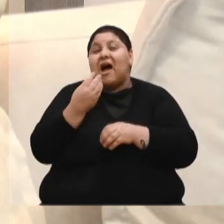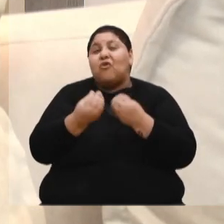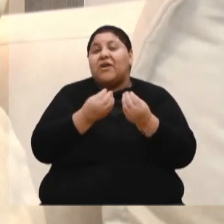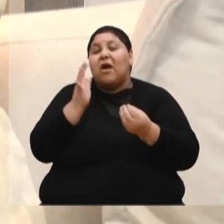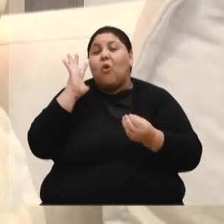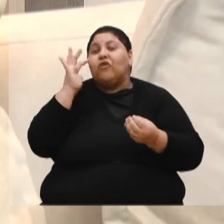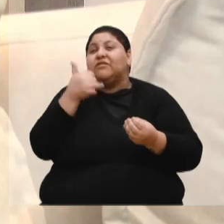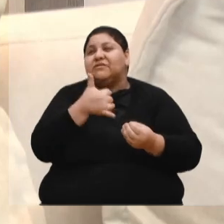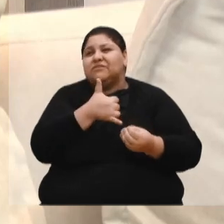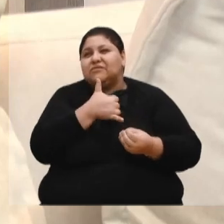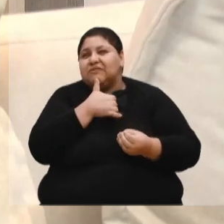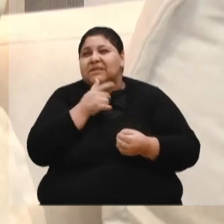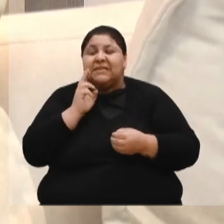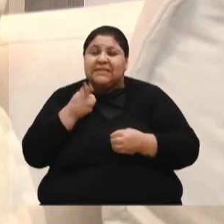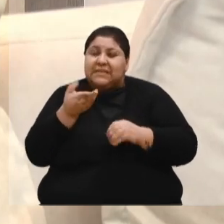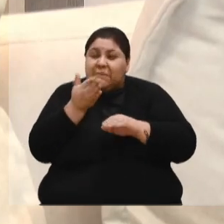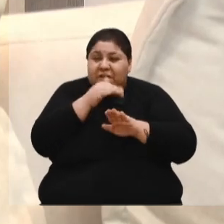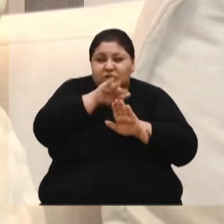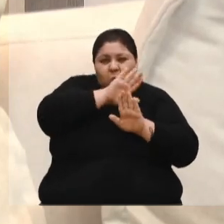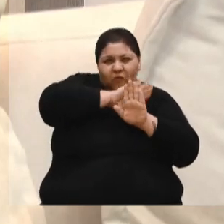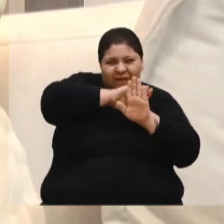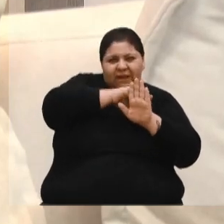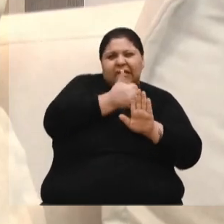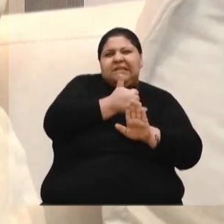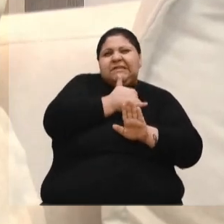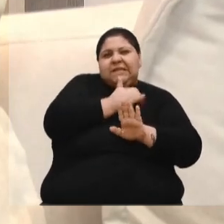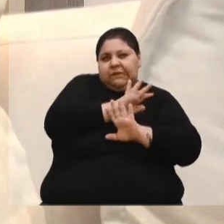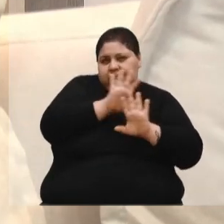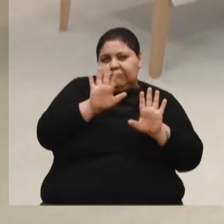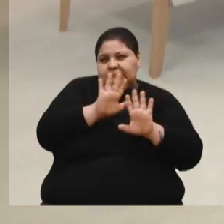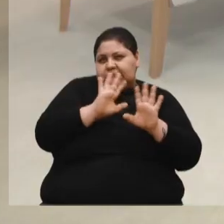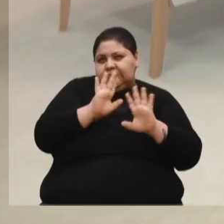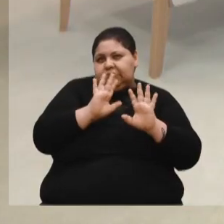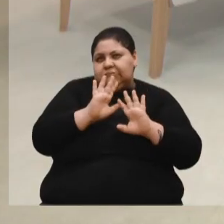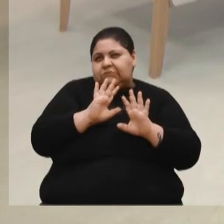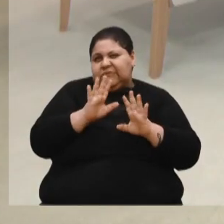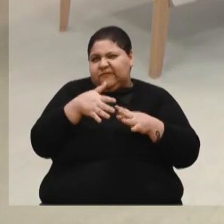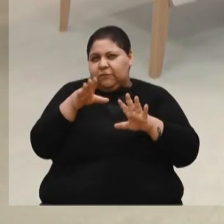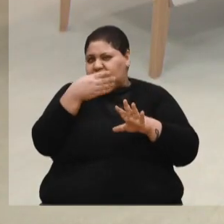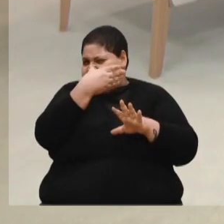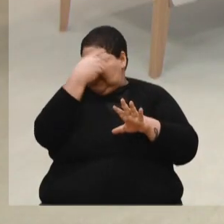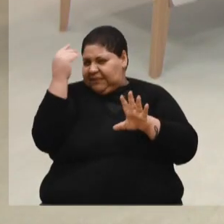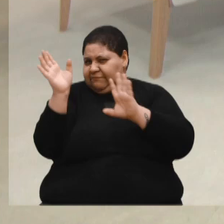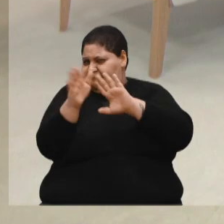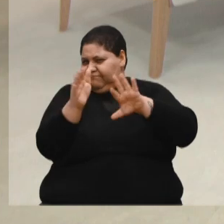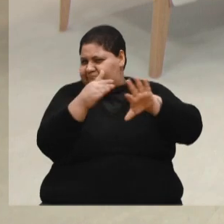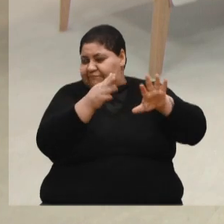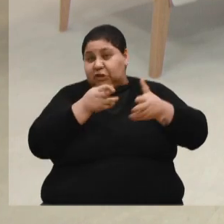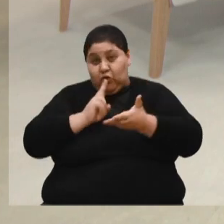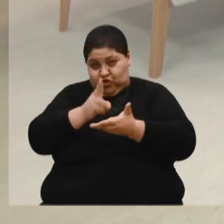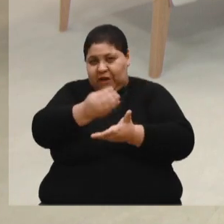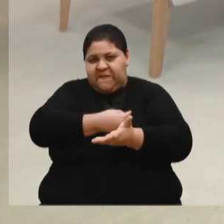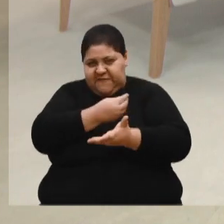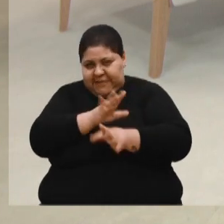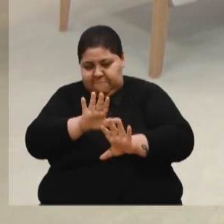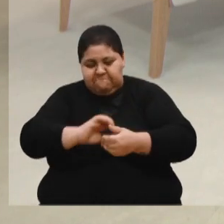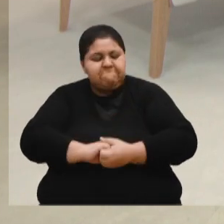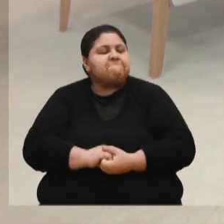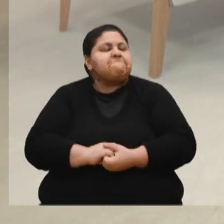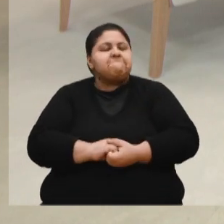coisas tristes, porque eu acho que sempre esconderam muito da gente isso, né? Acho que vamos dar uma passant aqui, vamos seguir a